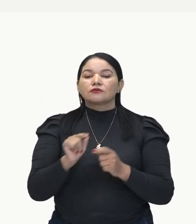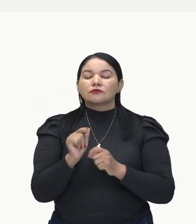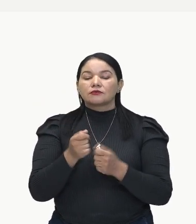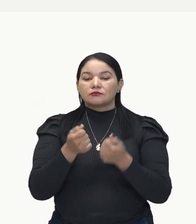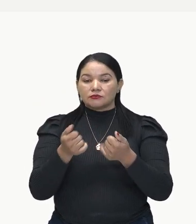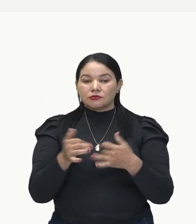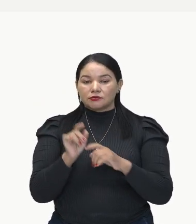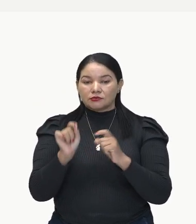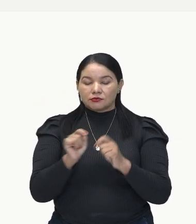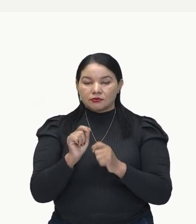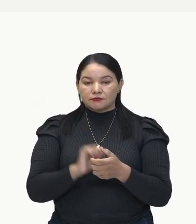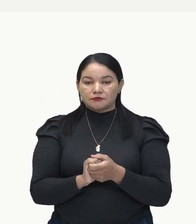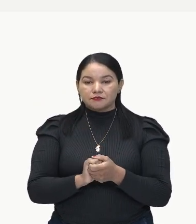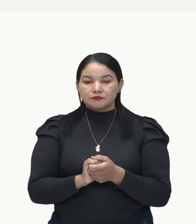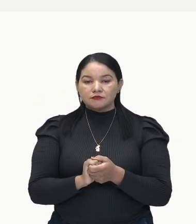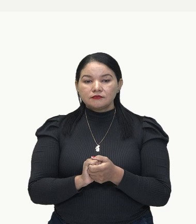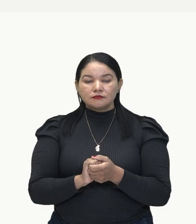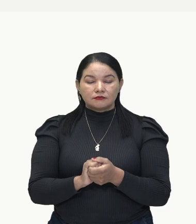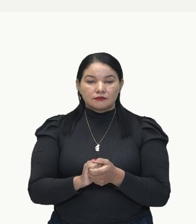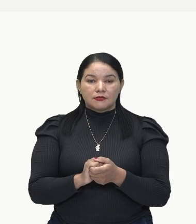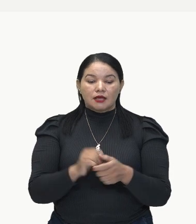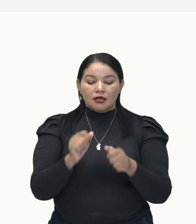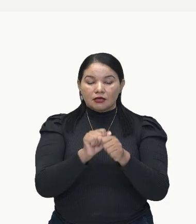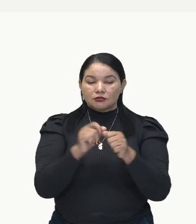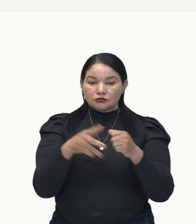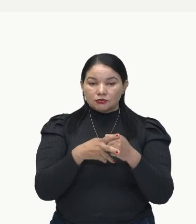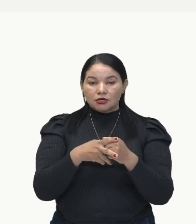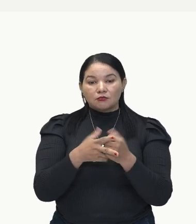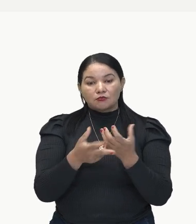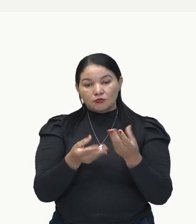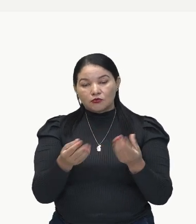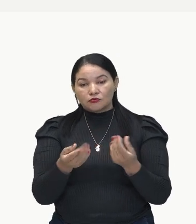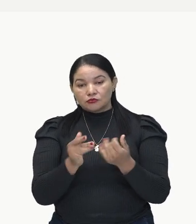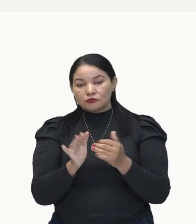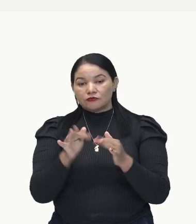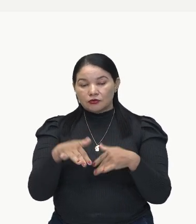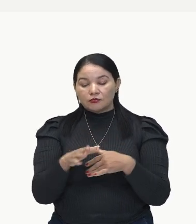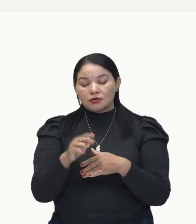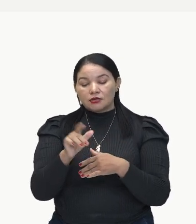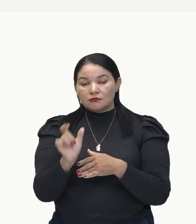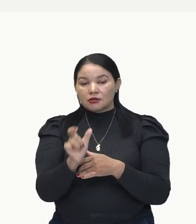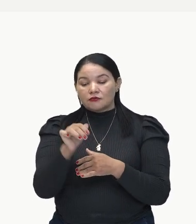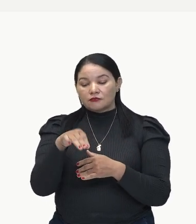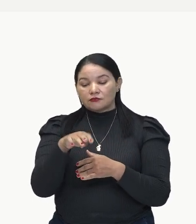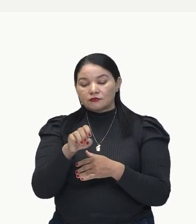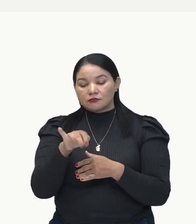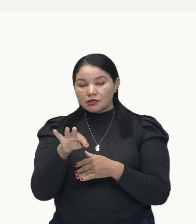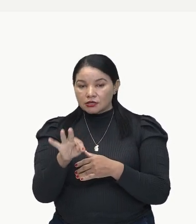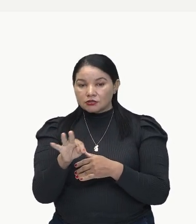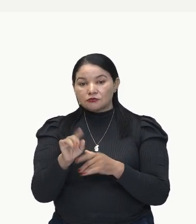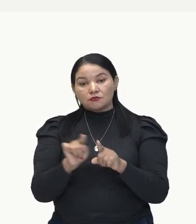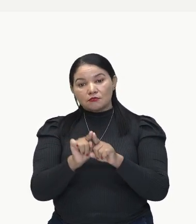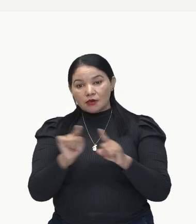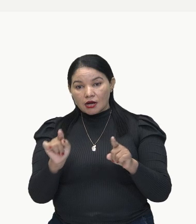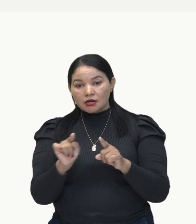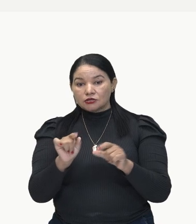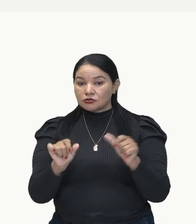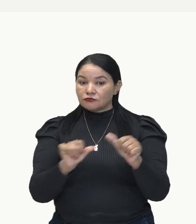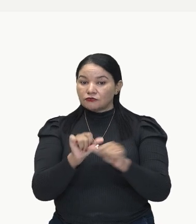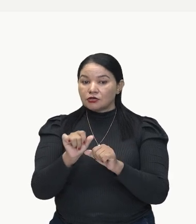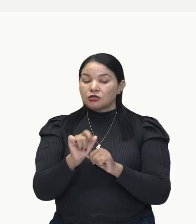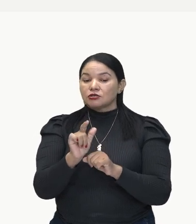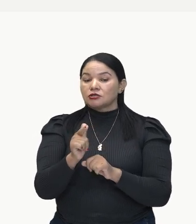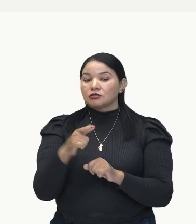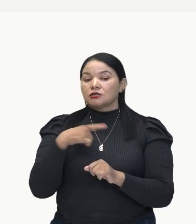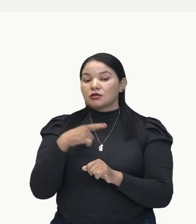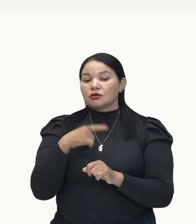que boa parte dos meus advérbios de modo terminam em mente, mas não todos, porque aqui eu tenho o extremamente,